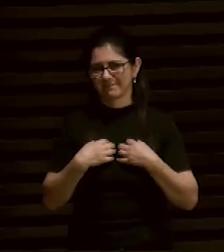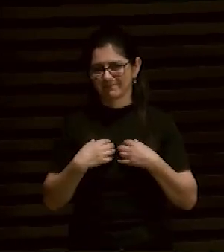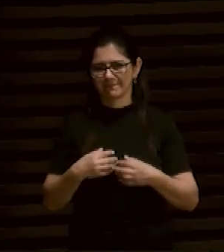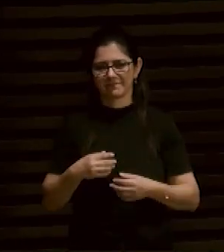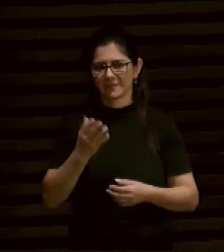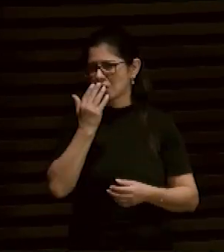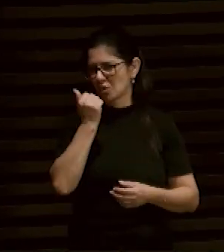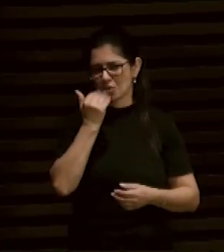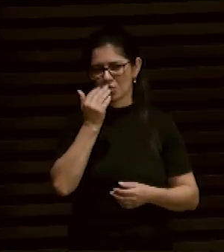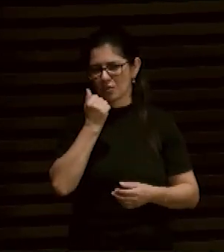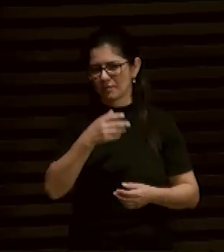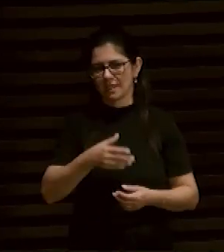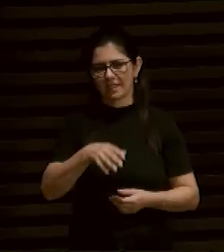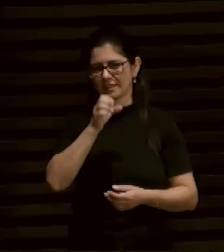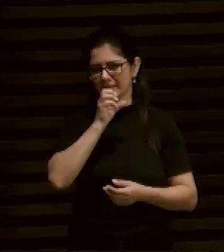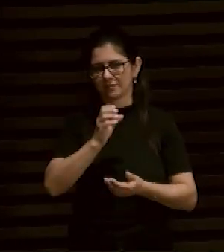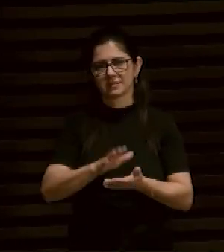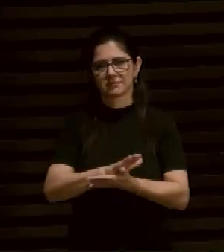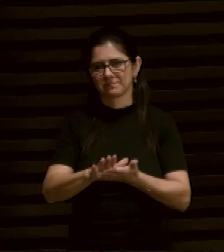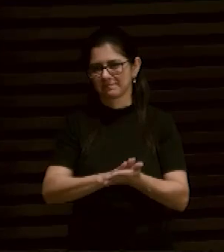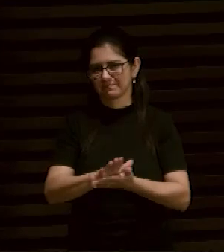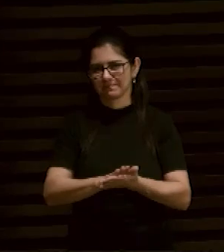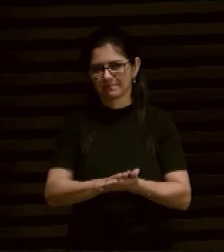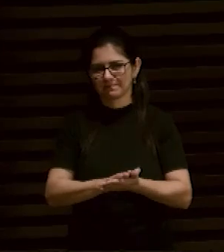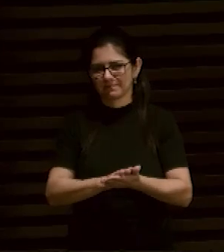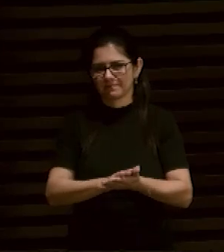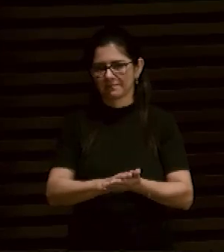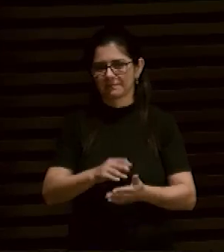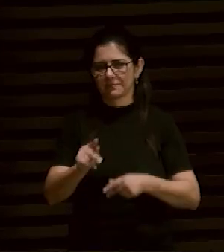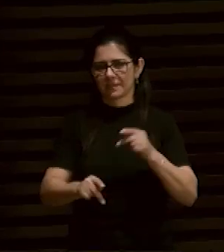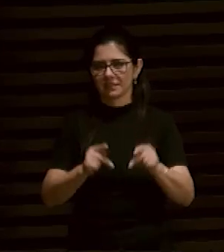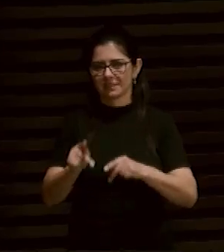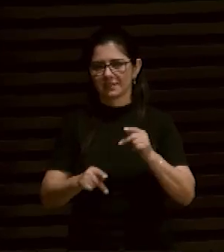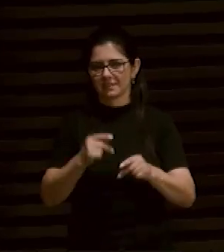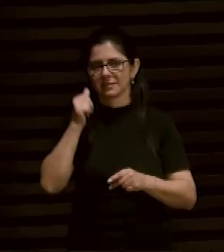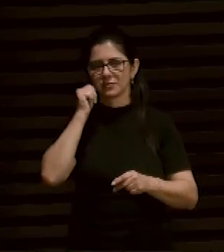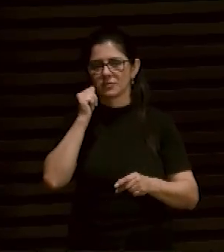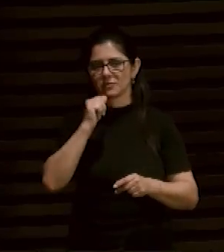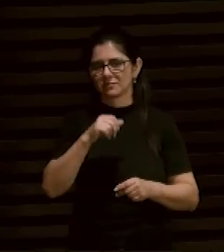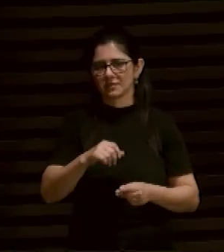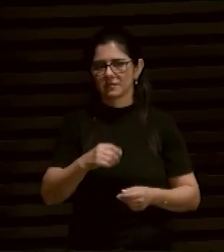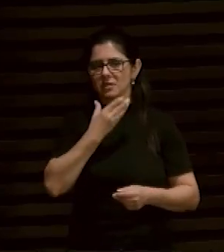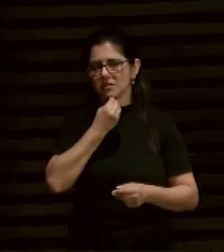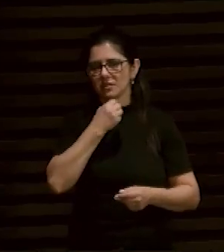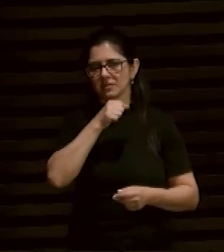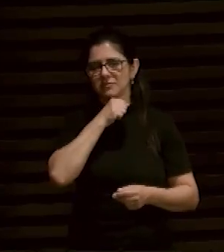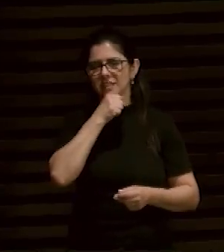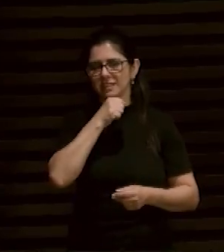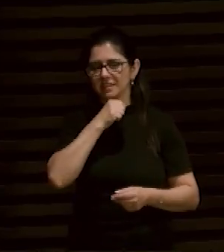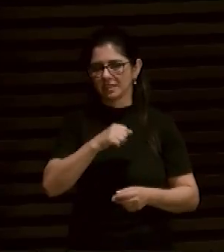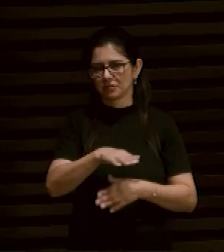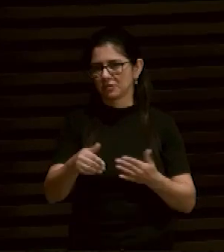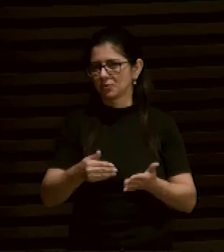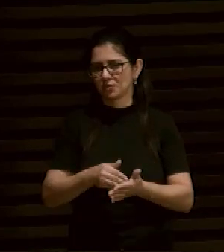só isso, no verso 8 fala também que até homens, mulheres, crianças e velhos, todos deveriam se cobrir de pano